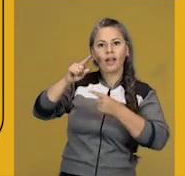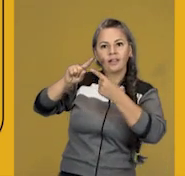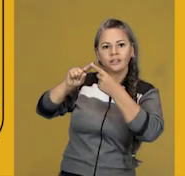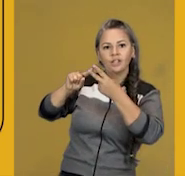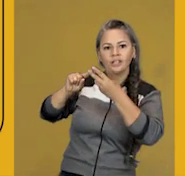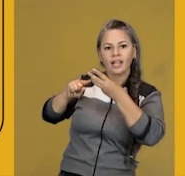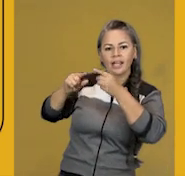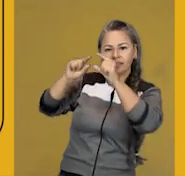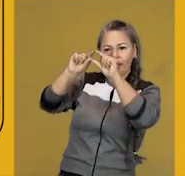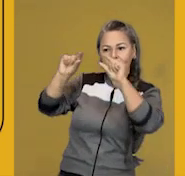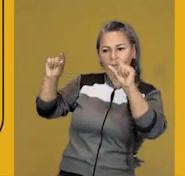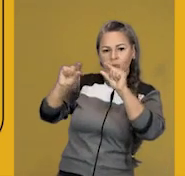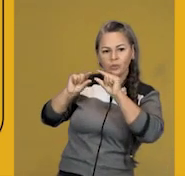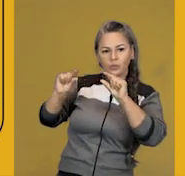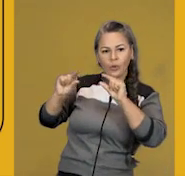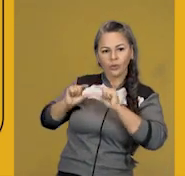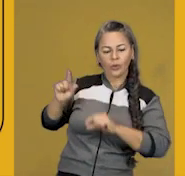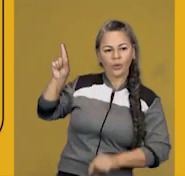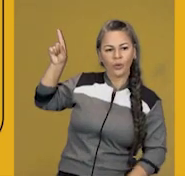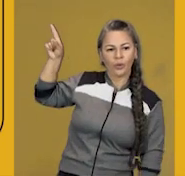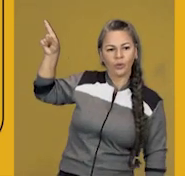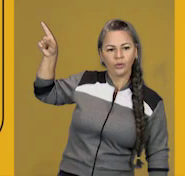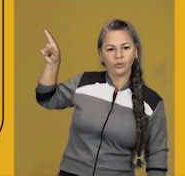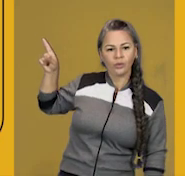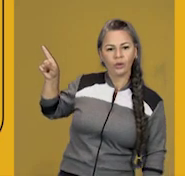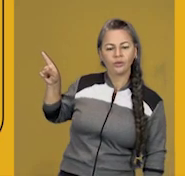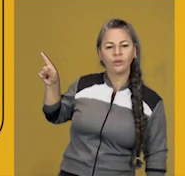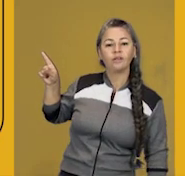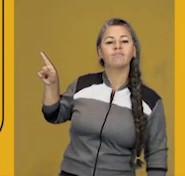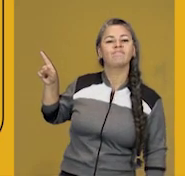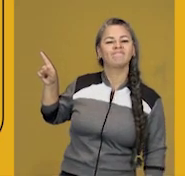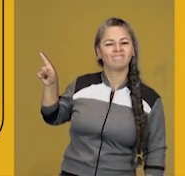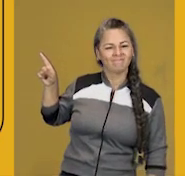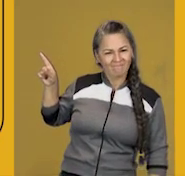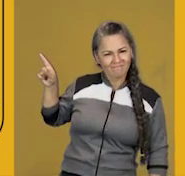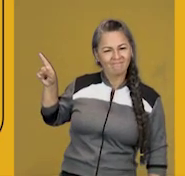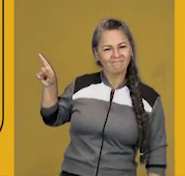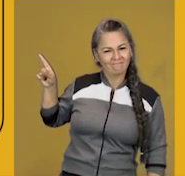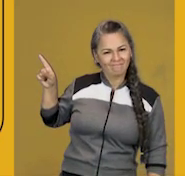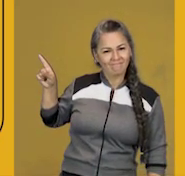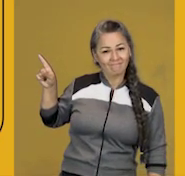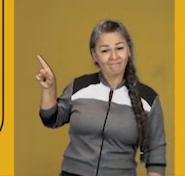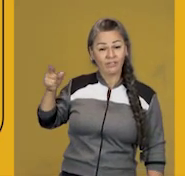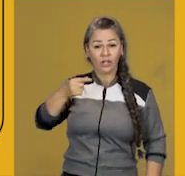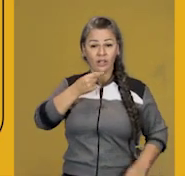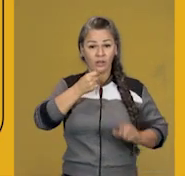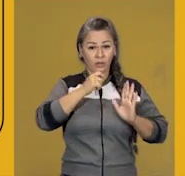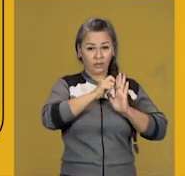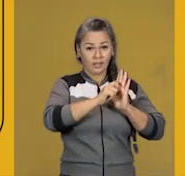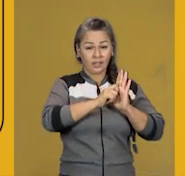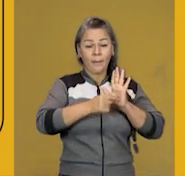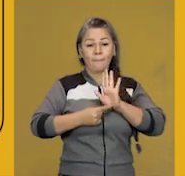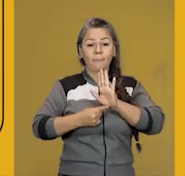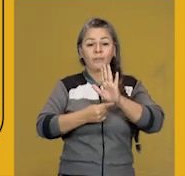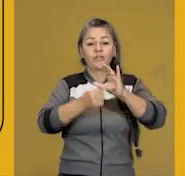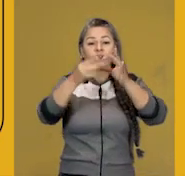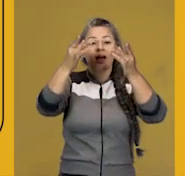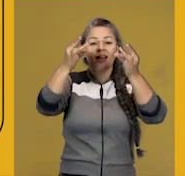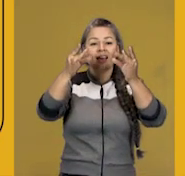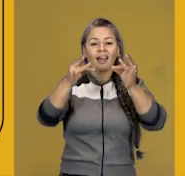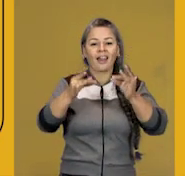versos, nós estamos vendo aí a descrição, né, da mulher amada. Então, quando